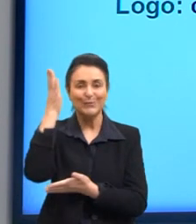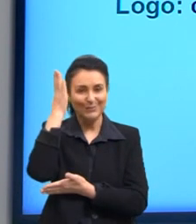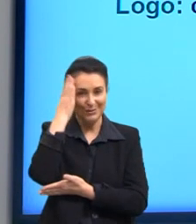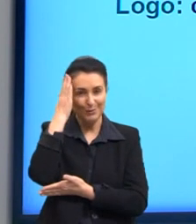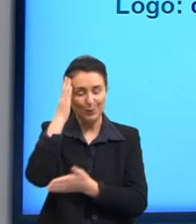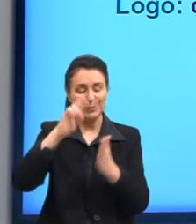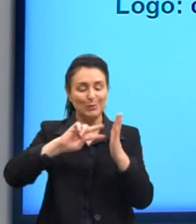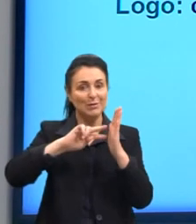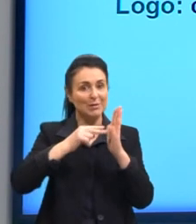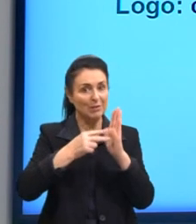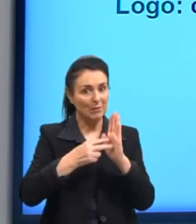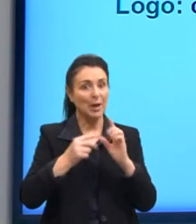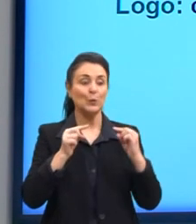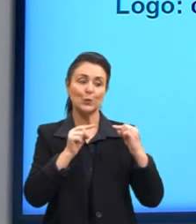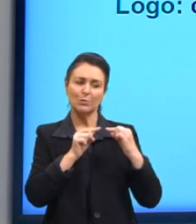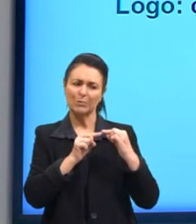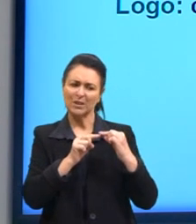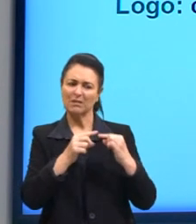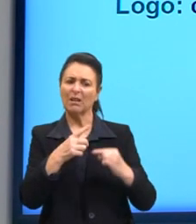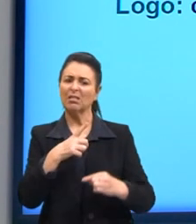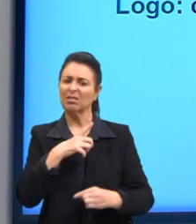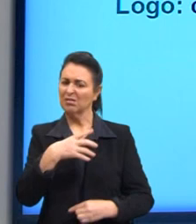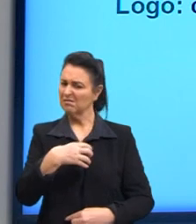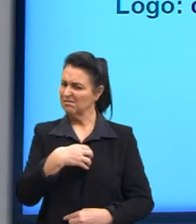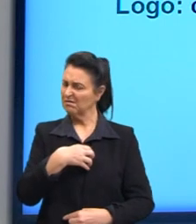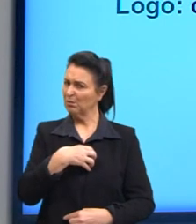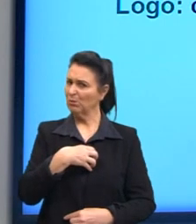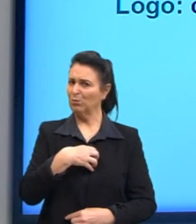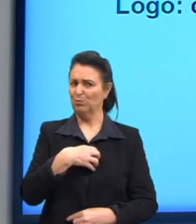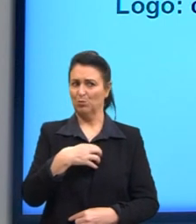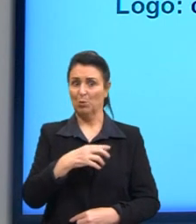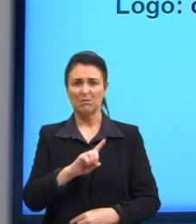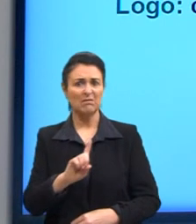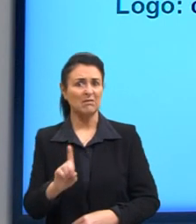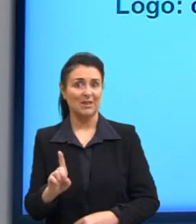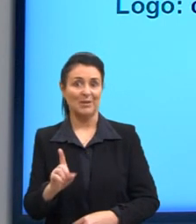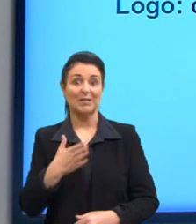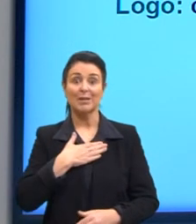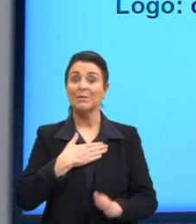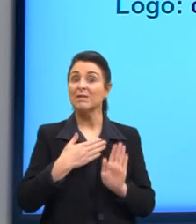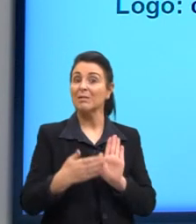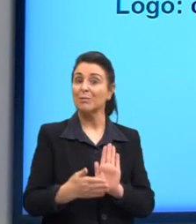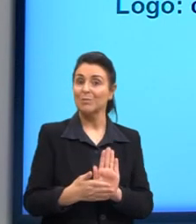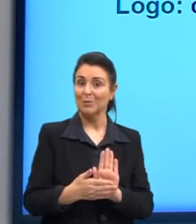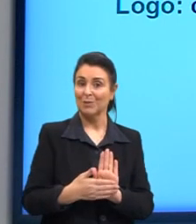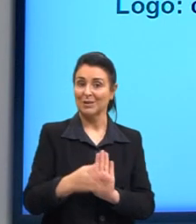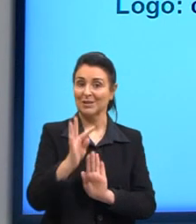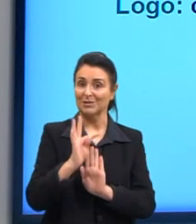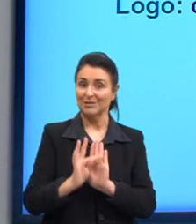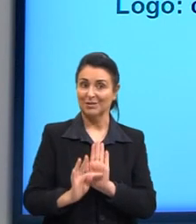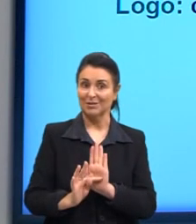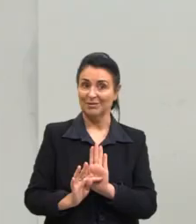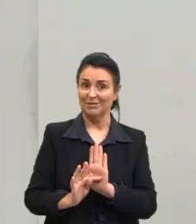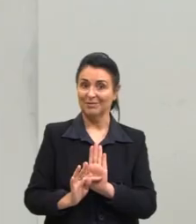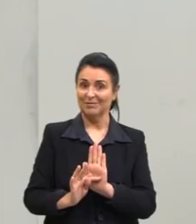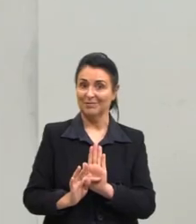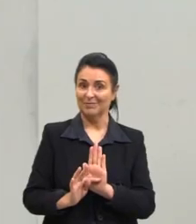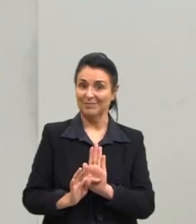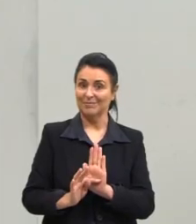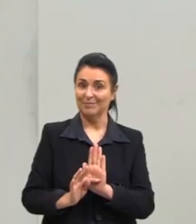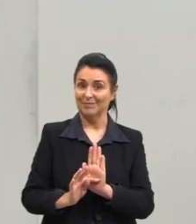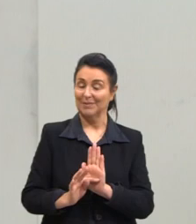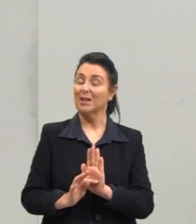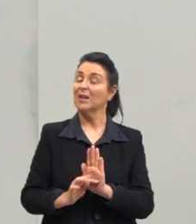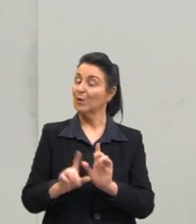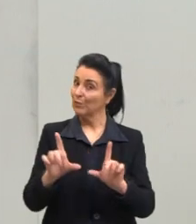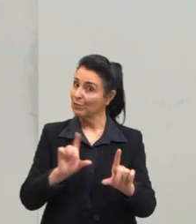saber se esse significado vai fazer sentido ou não dentro da minha proposta de texto é assim que